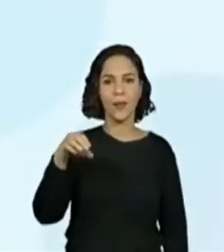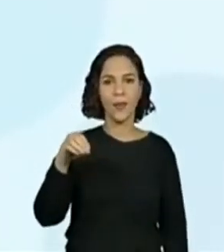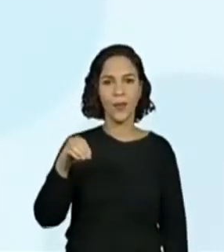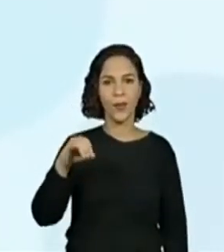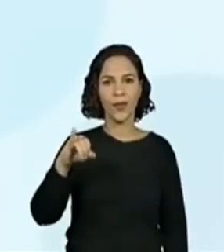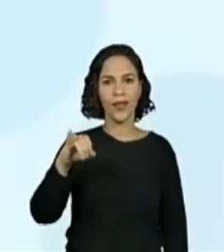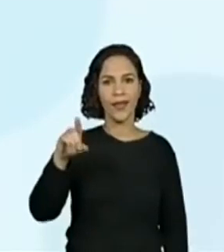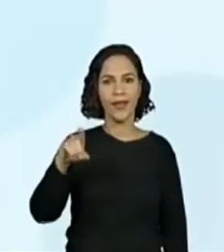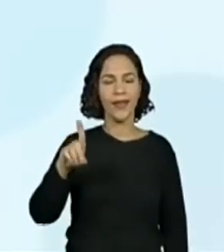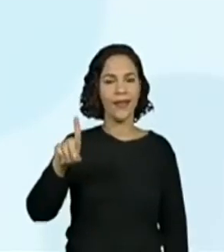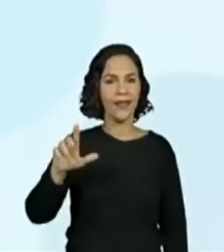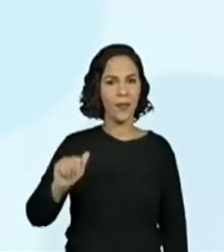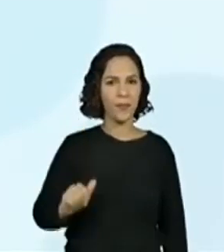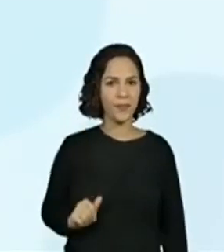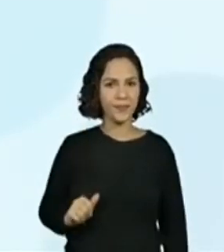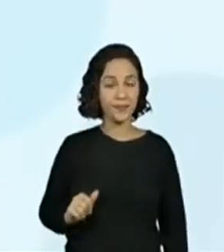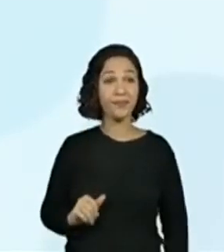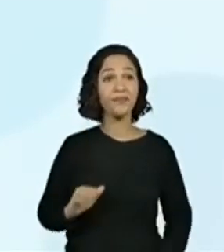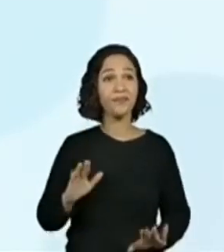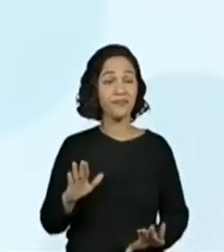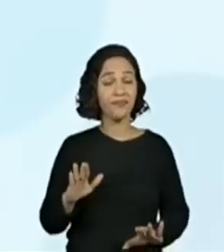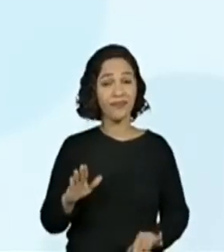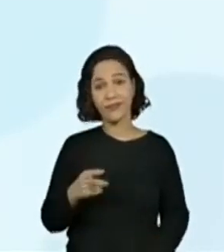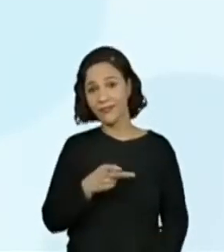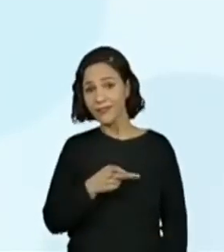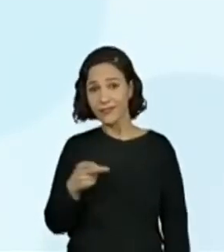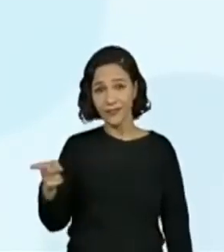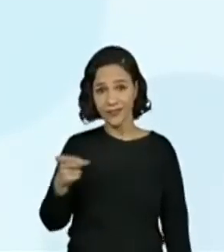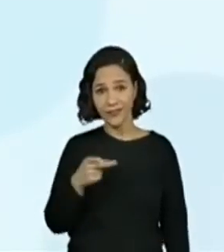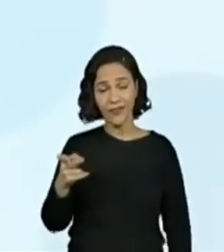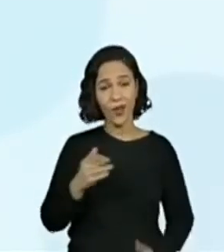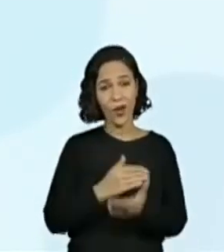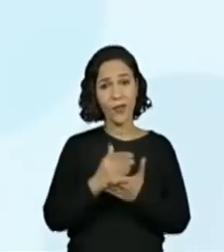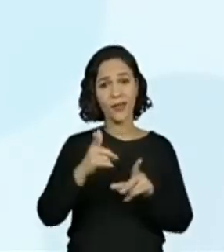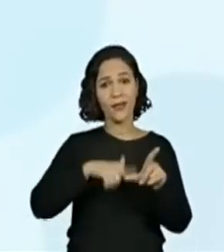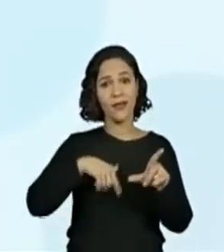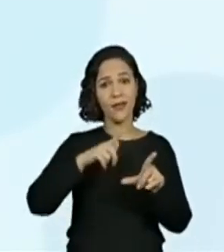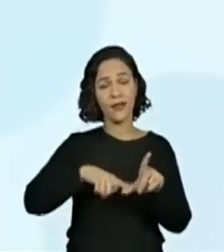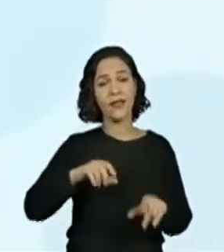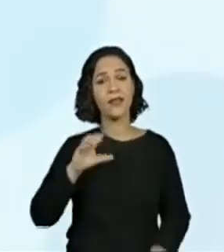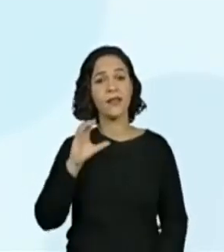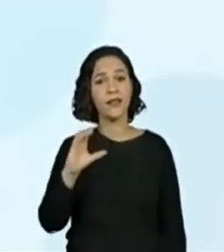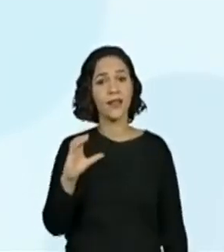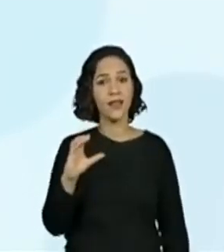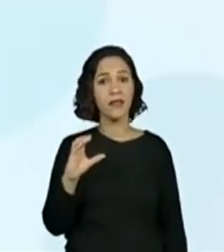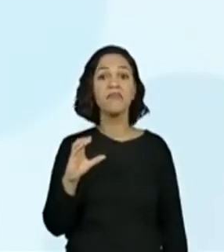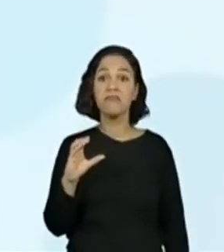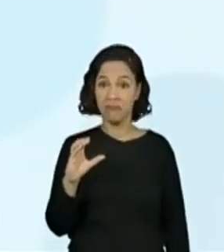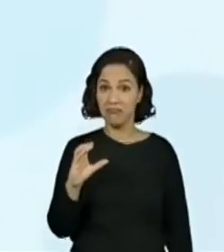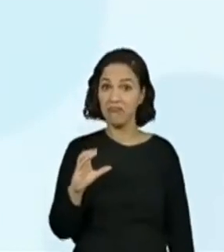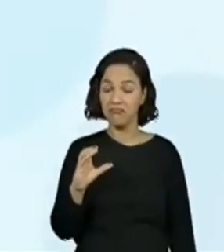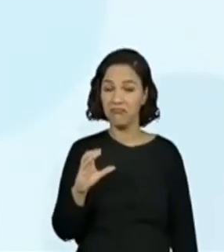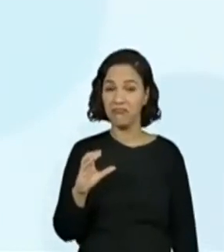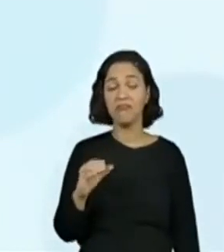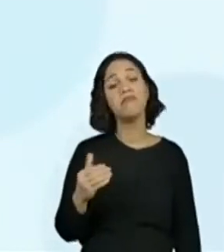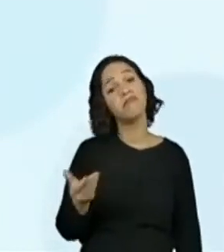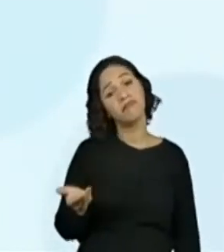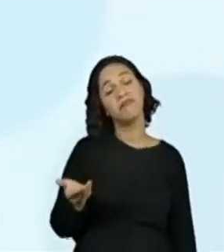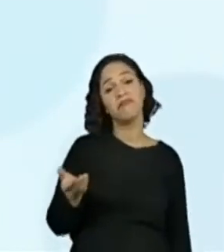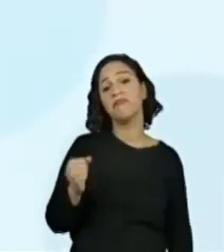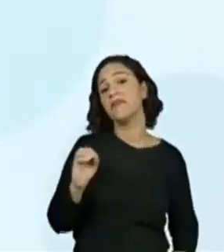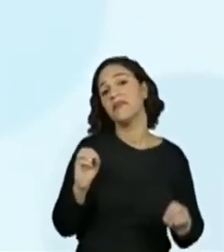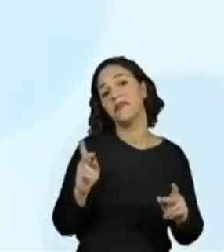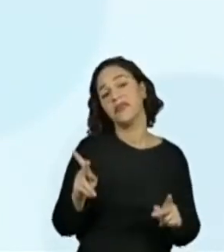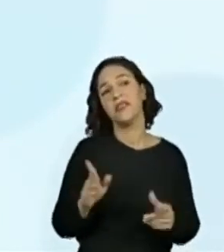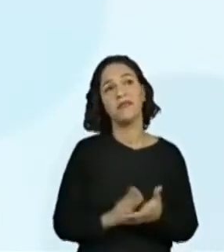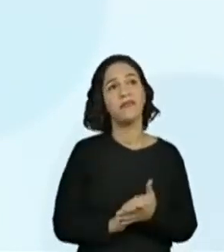falando, professora Kelly, que Carlos e carne moída começam com a letra C. Com a letra C. Então... Só temos uma, só ó. Só tem